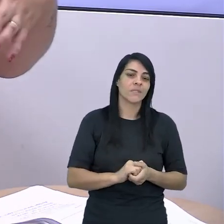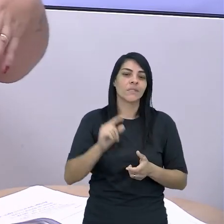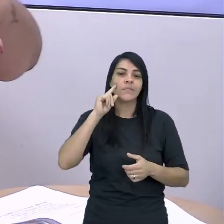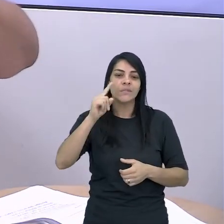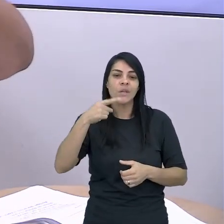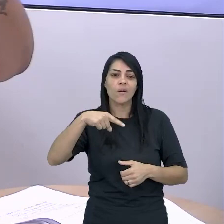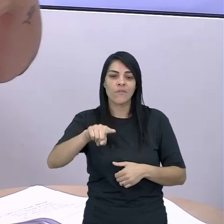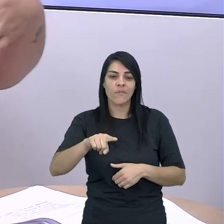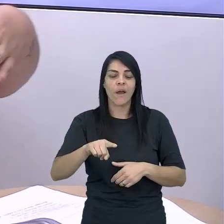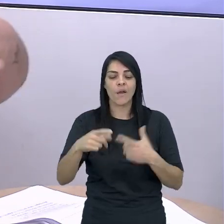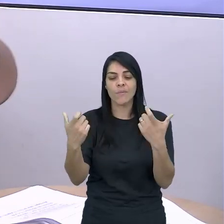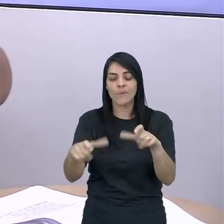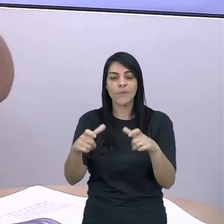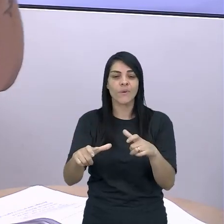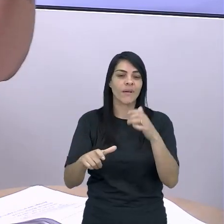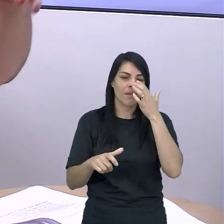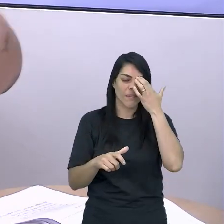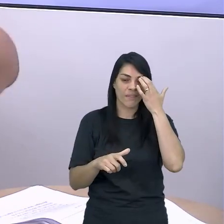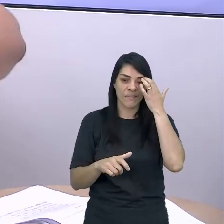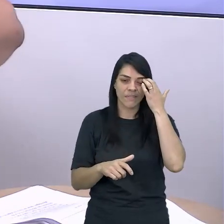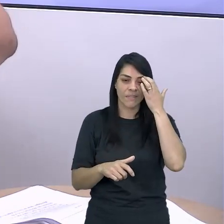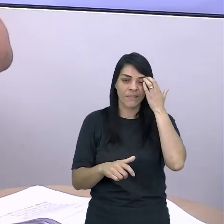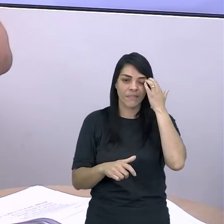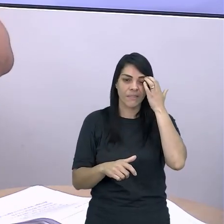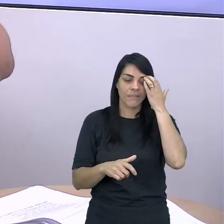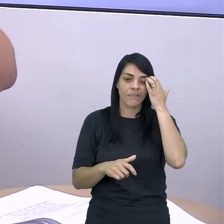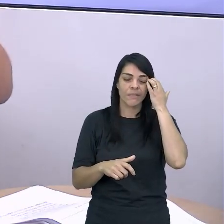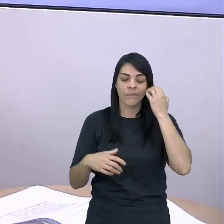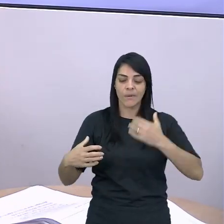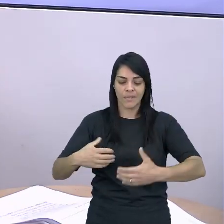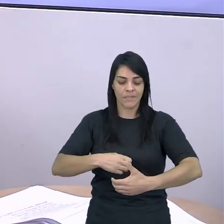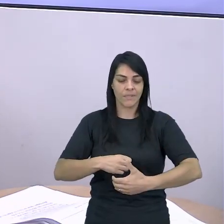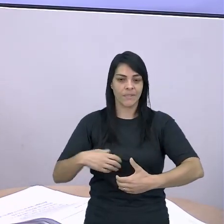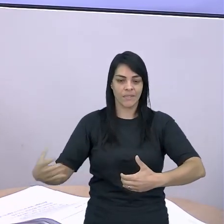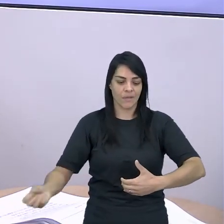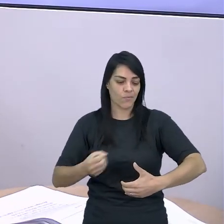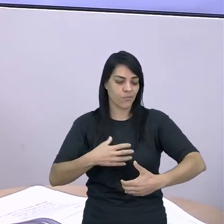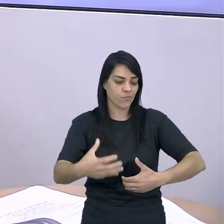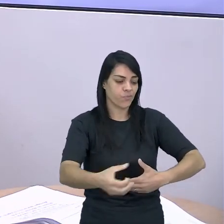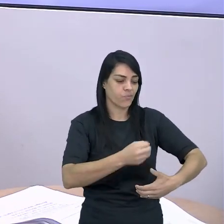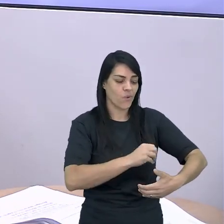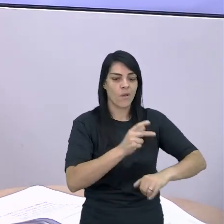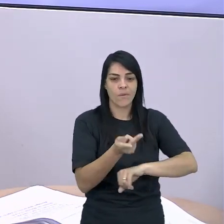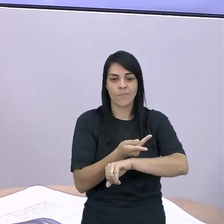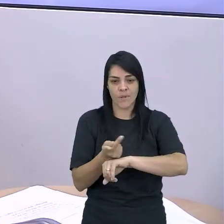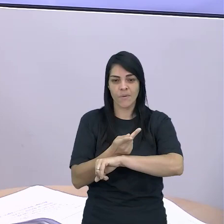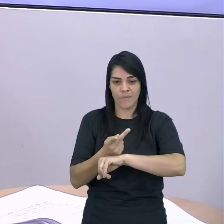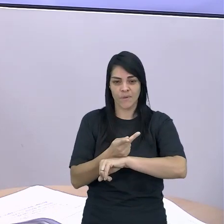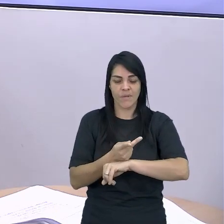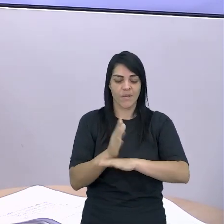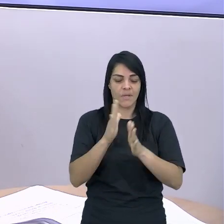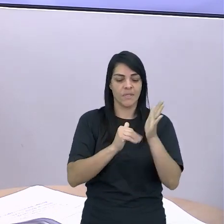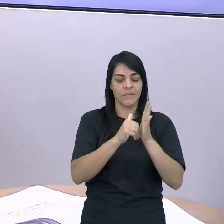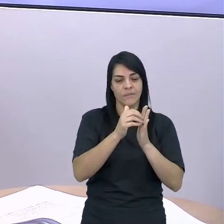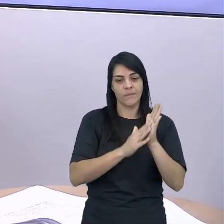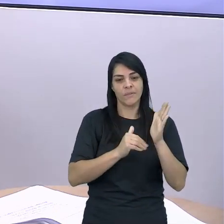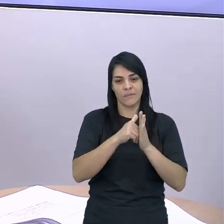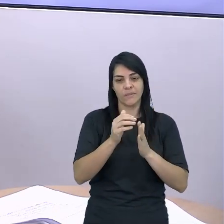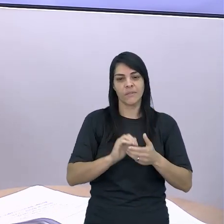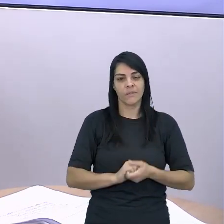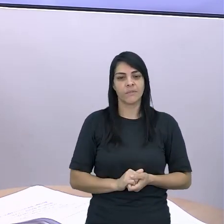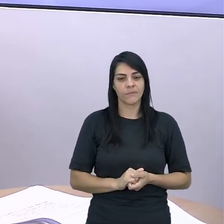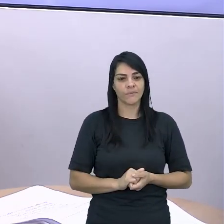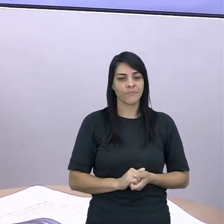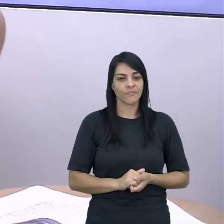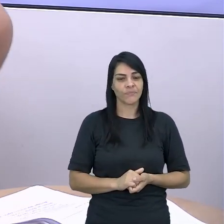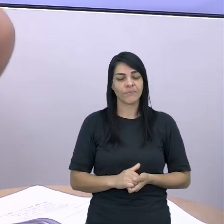para um parque ou para o quintal e vão com as suas cestinhas procurar os ovos que são pintadinhos à mão. Então,